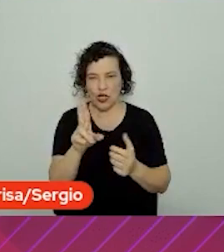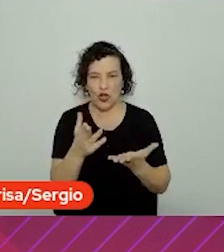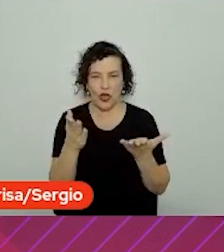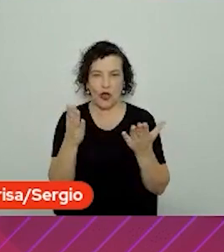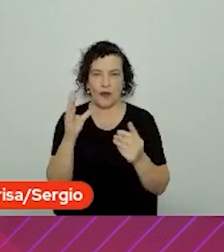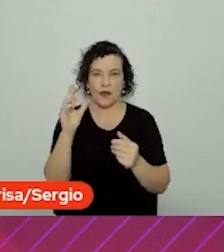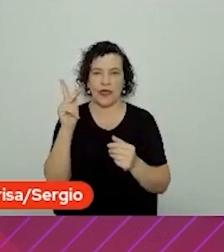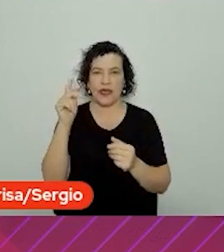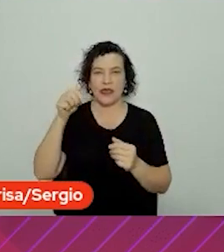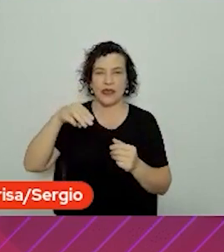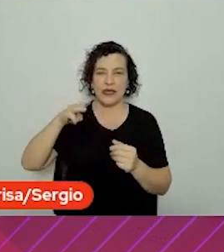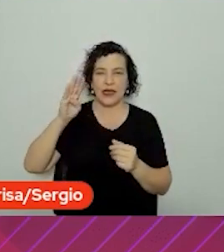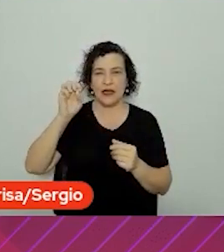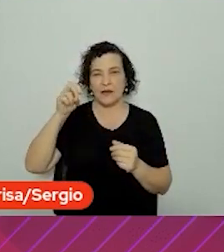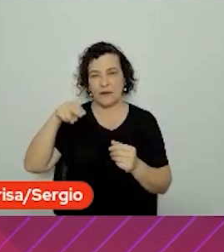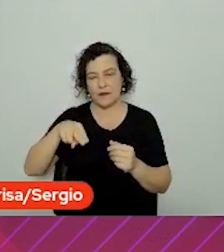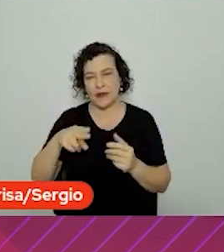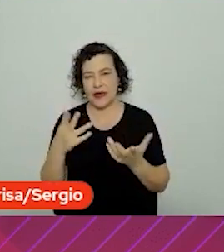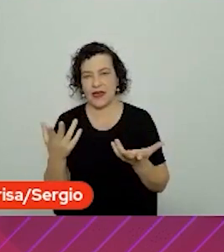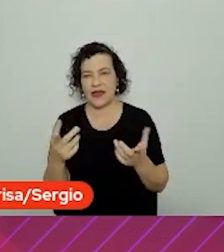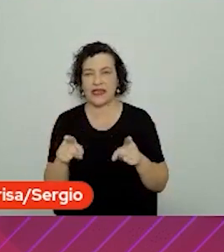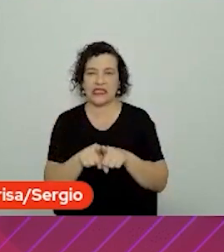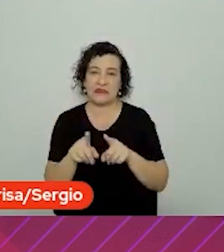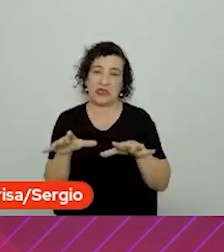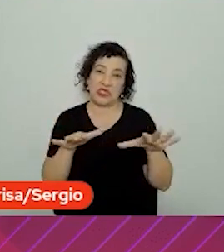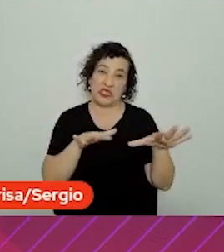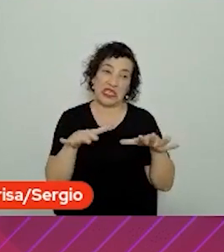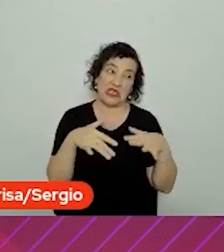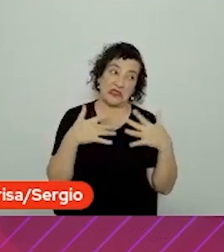termo, né, a gente não sabe meio se chama de agilidade, se não